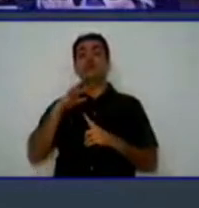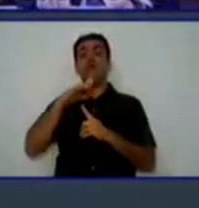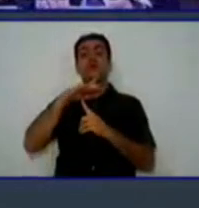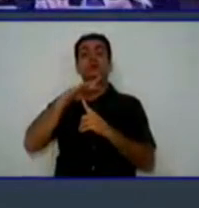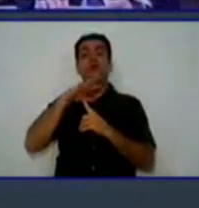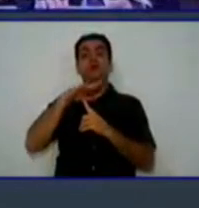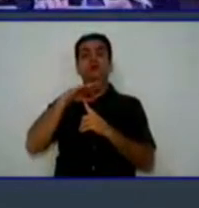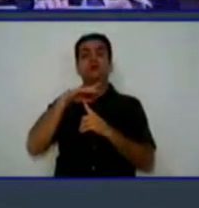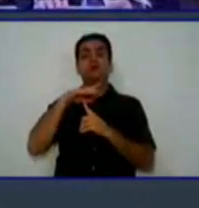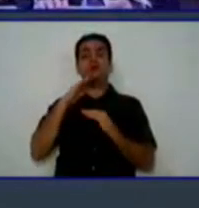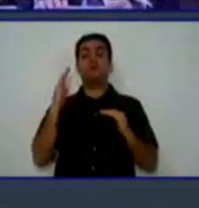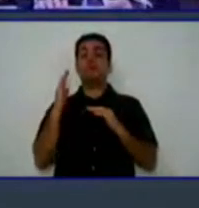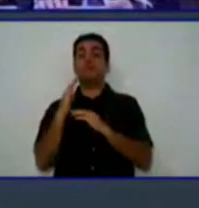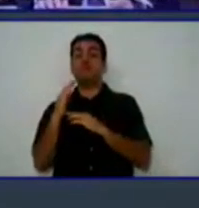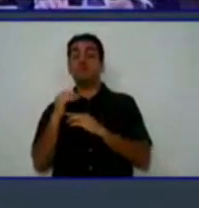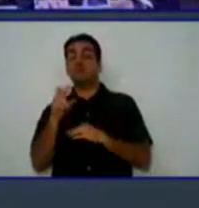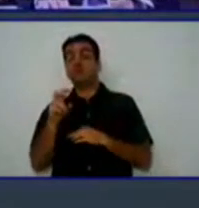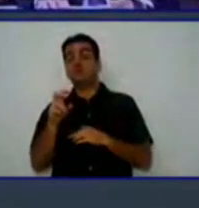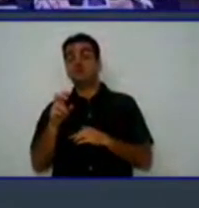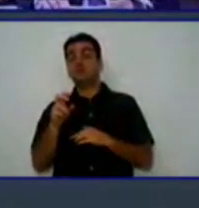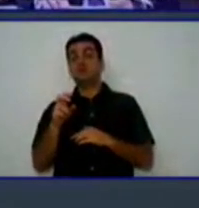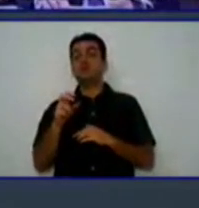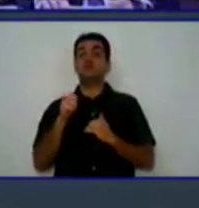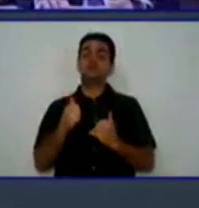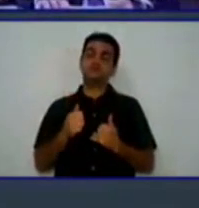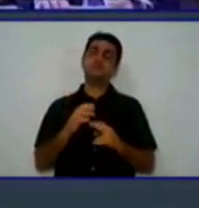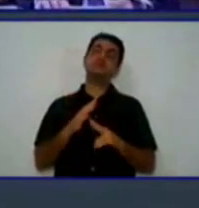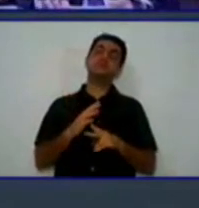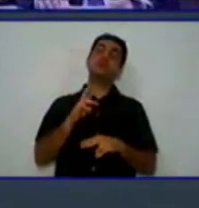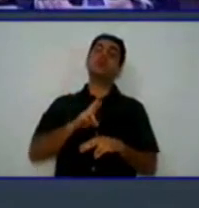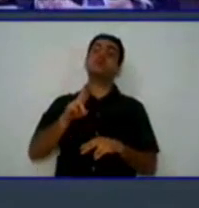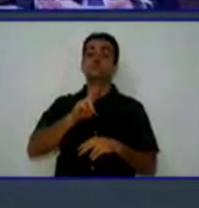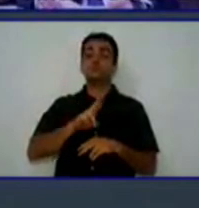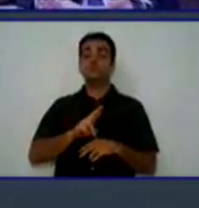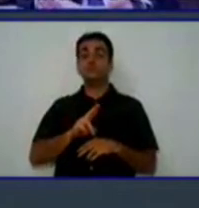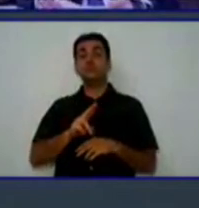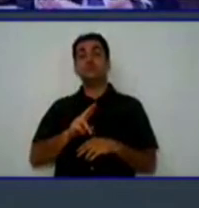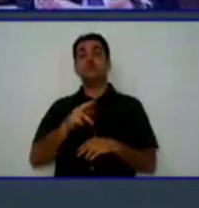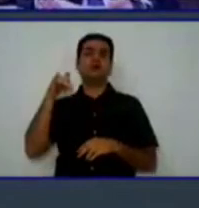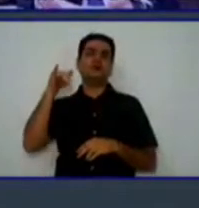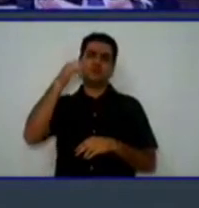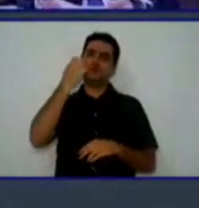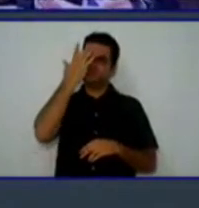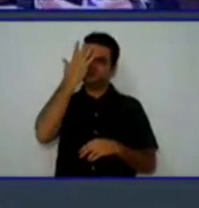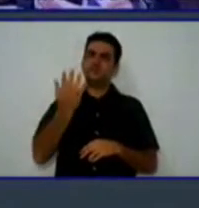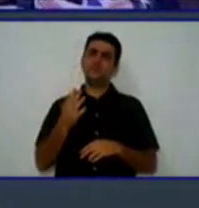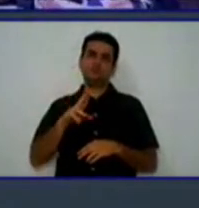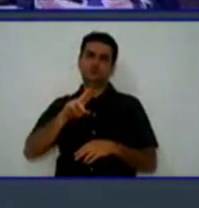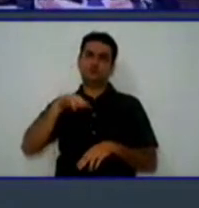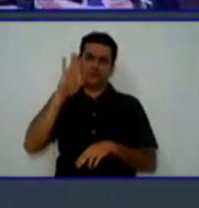de 2015. No exercício financeiro de 2015 foi utilizado mais um monomotor que